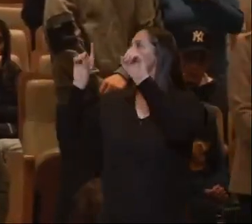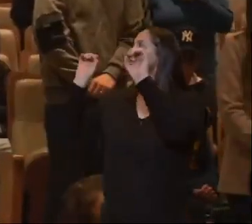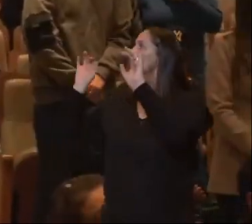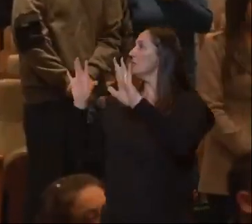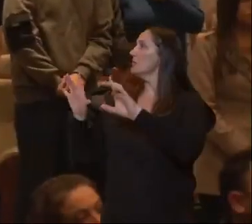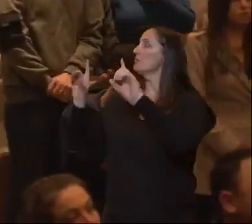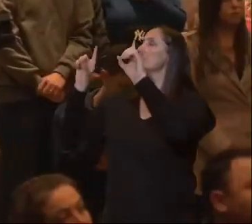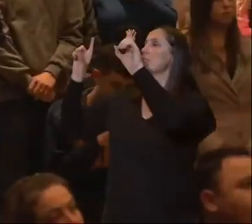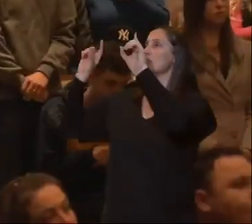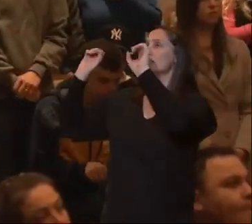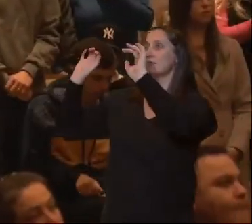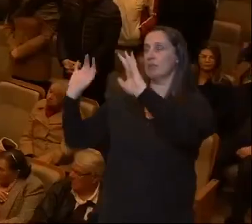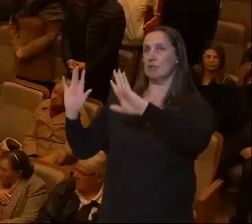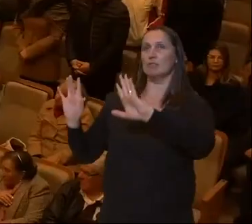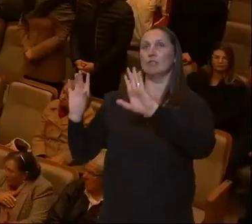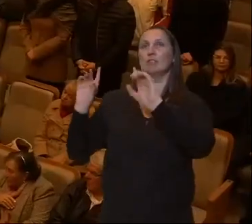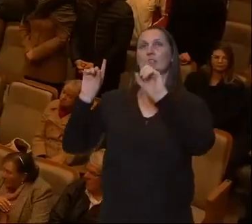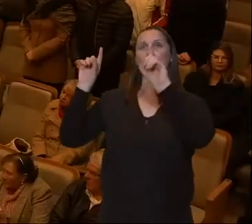abençoe, Deus abençoe.